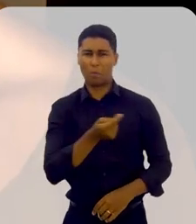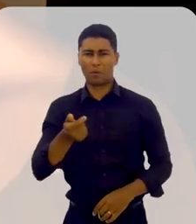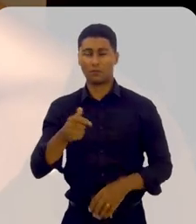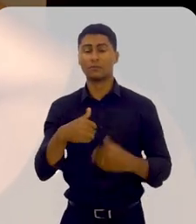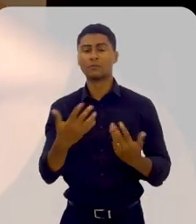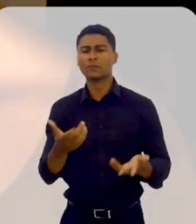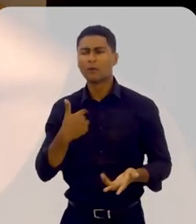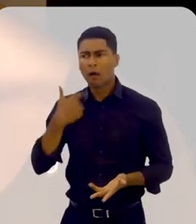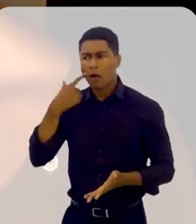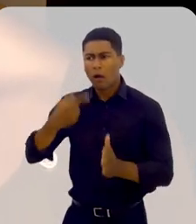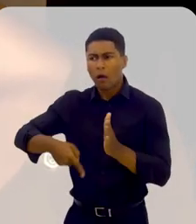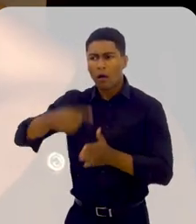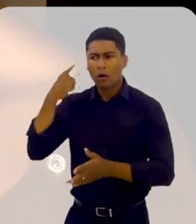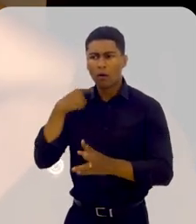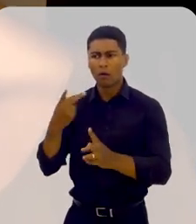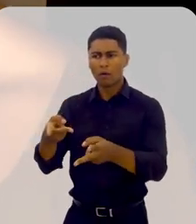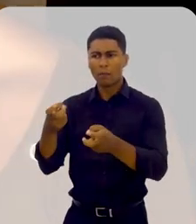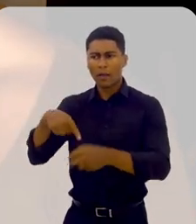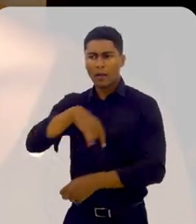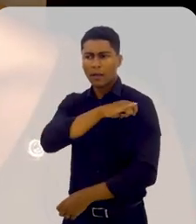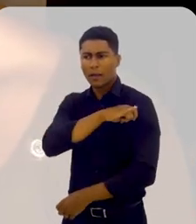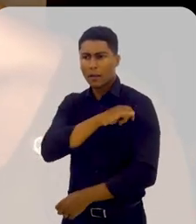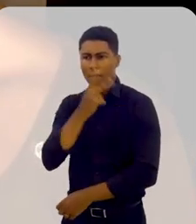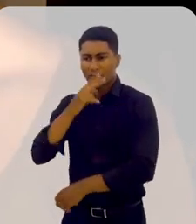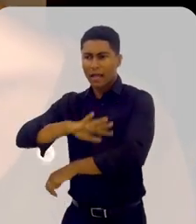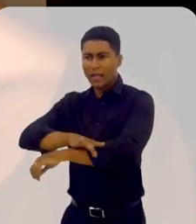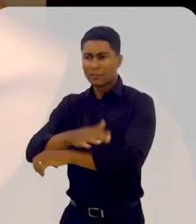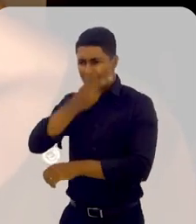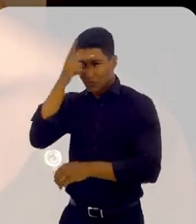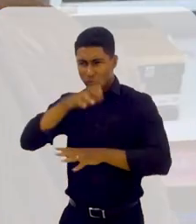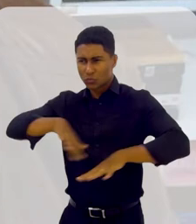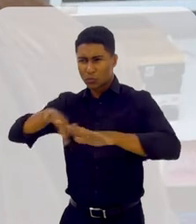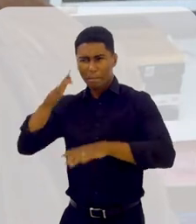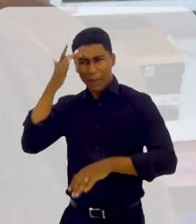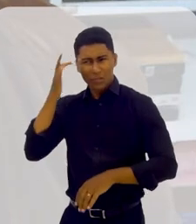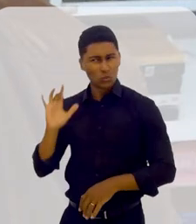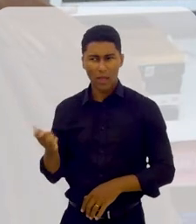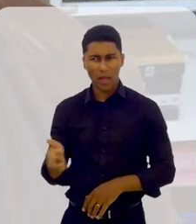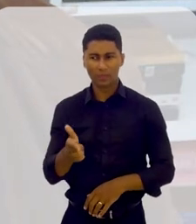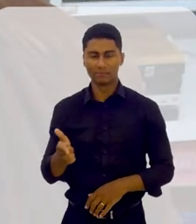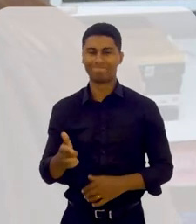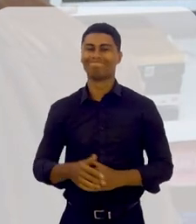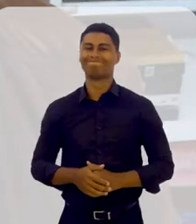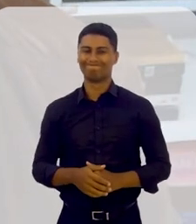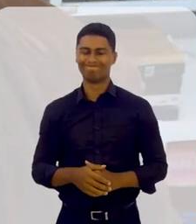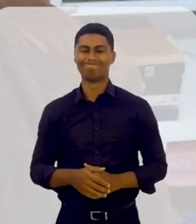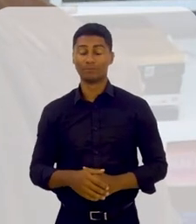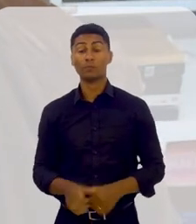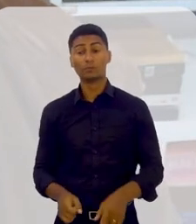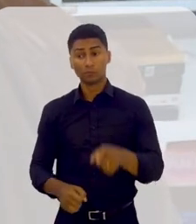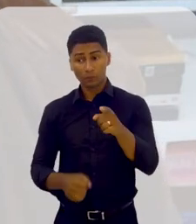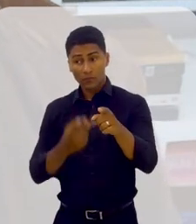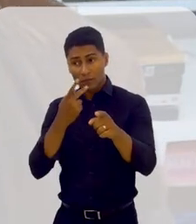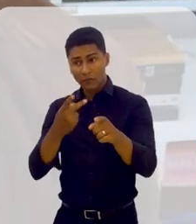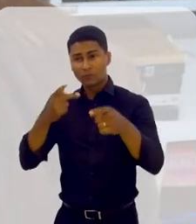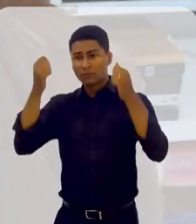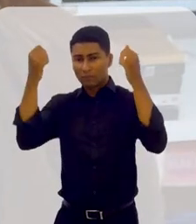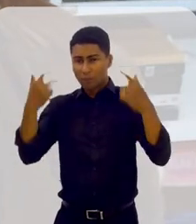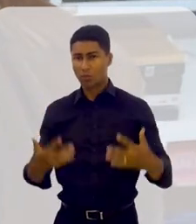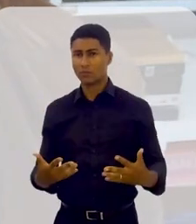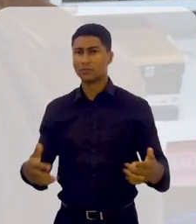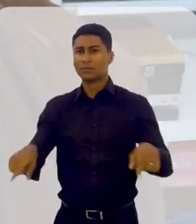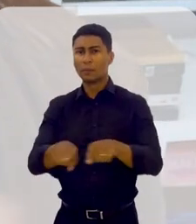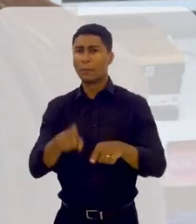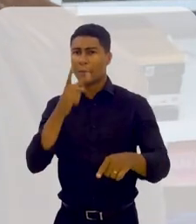visão que as pessoas tinham sobre o racismo no Rio de Janeiro e em Porto Alegre era muito diferente. Não, e é muito interessante que a sua fala aponta